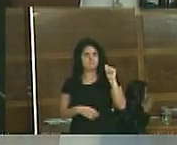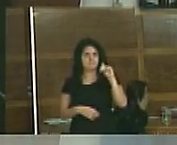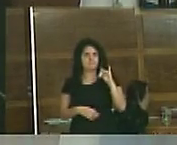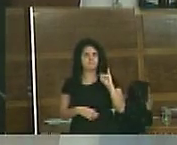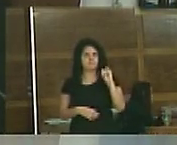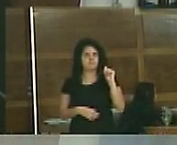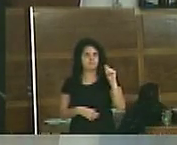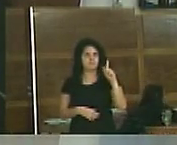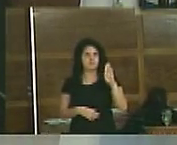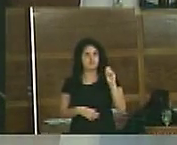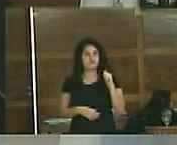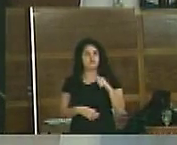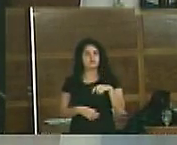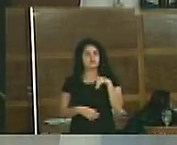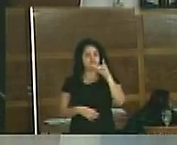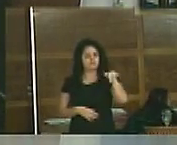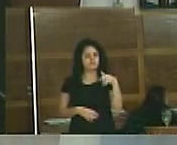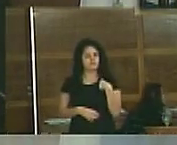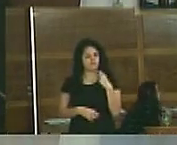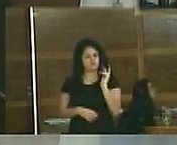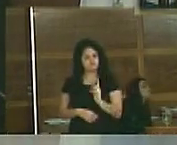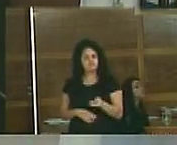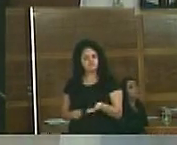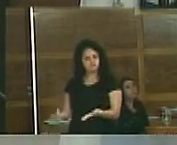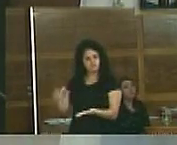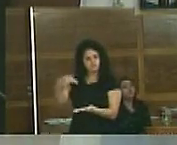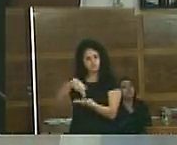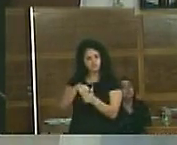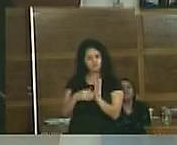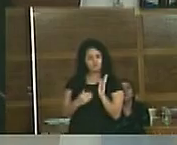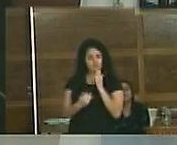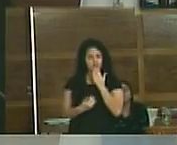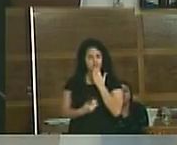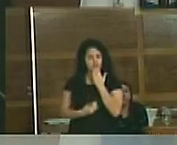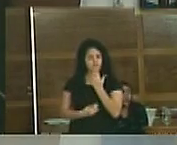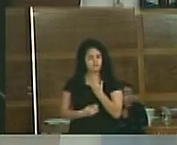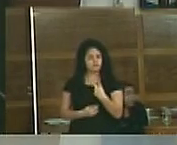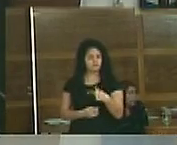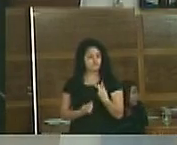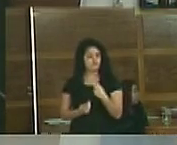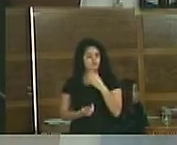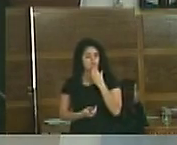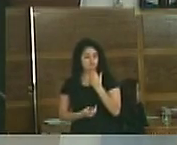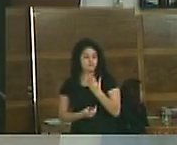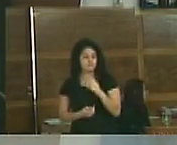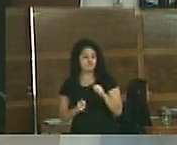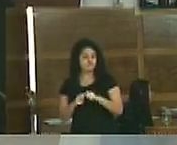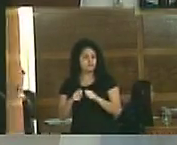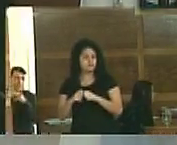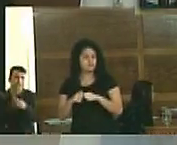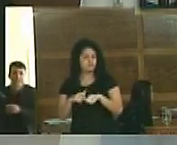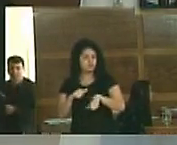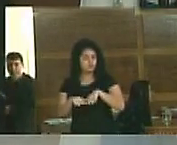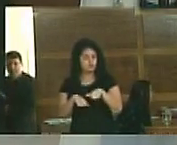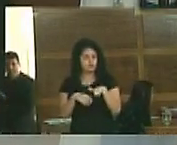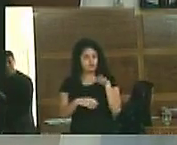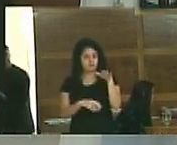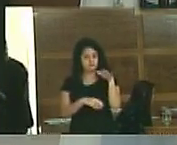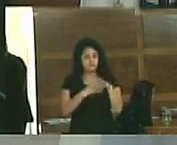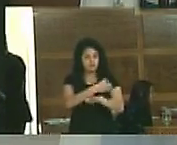sempre subo com esses pedidos, né, quando eu peço, é para que faça substituição na rua